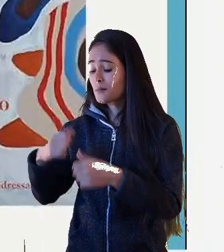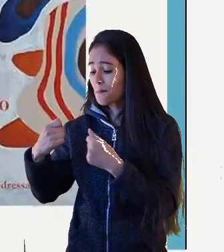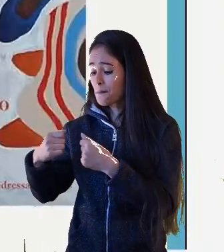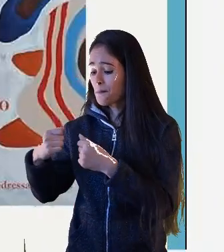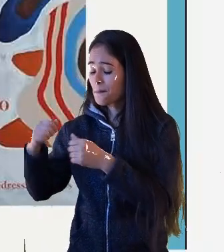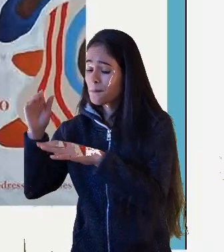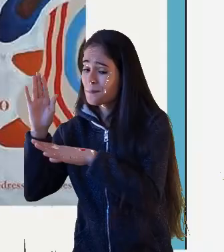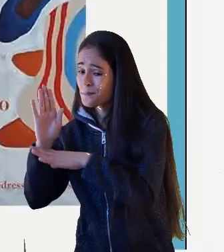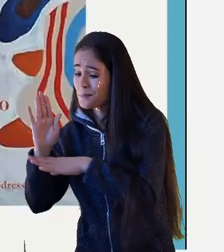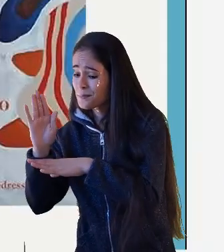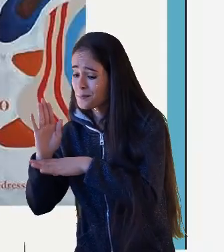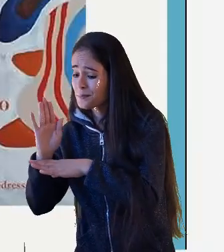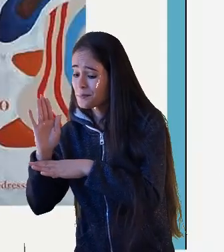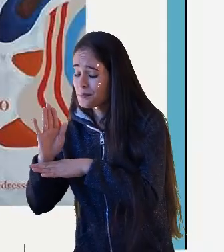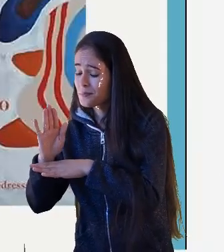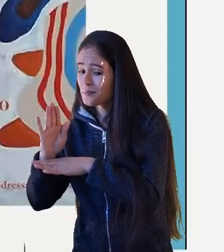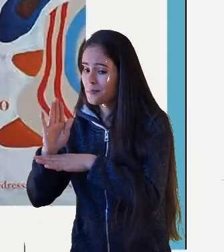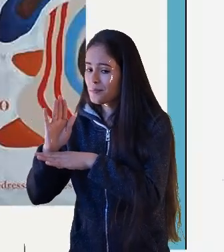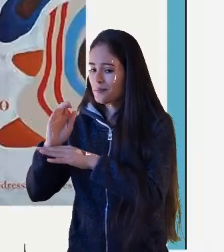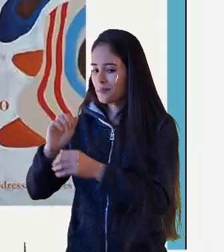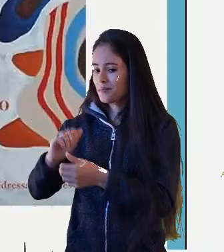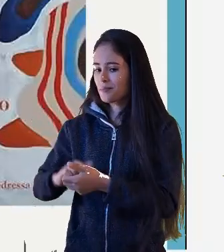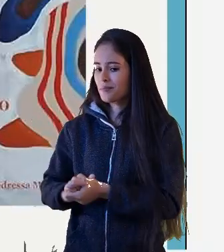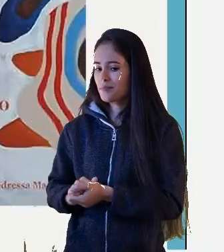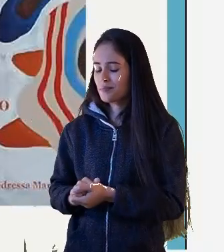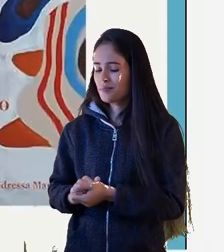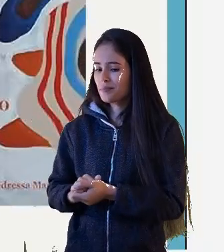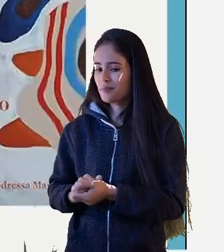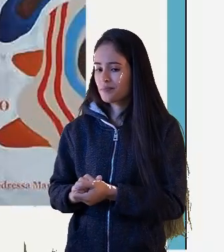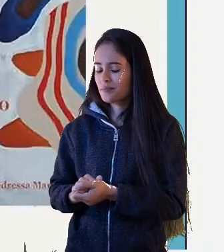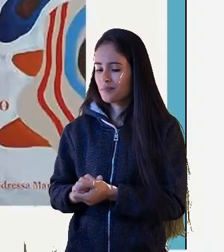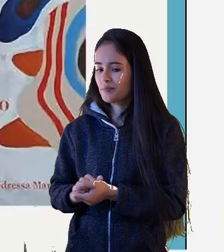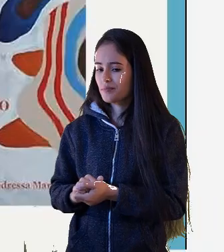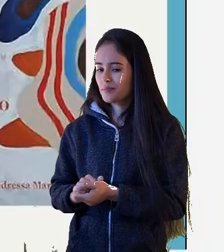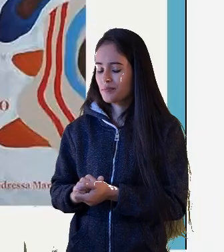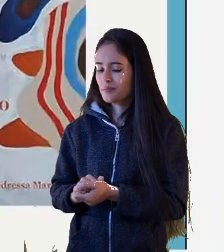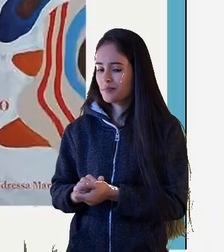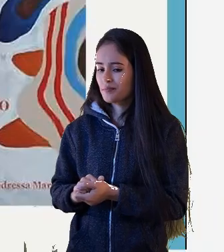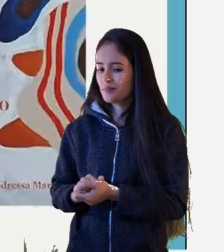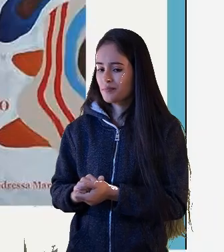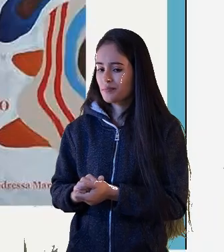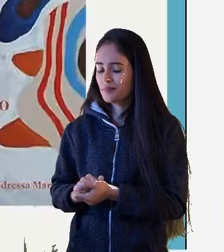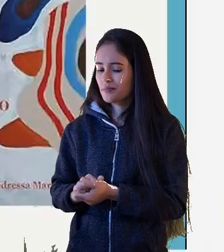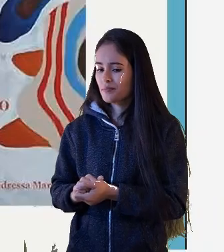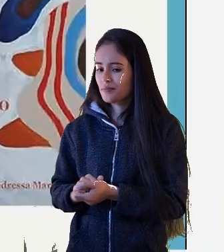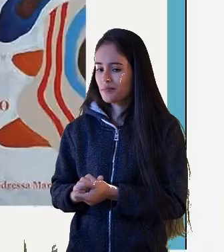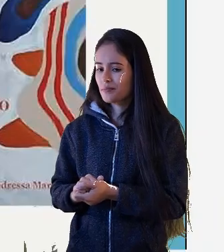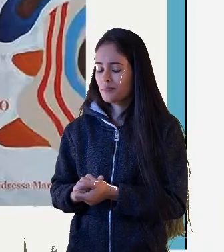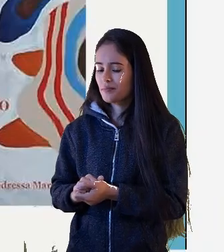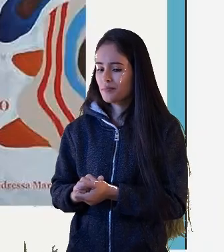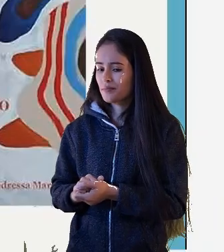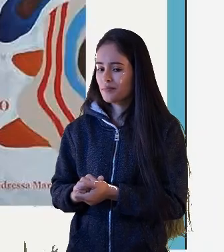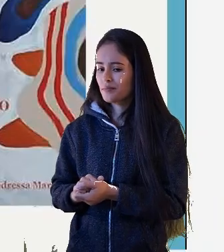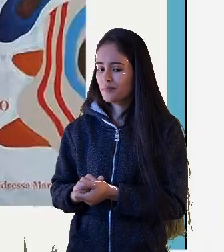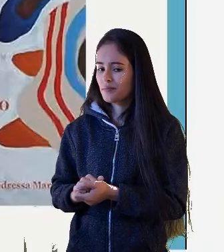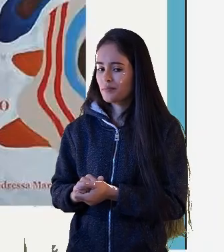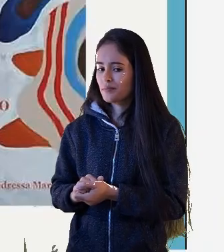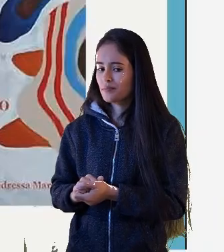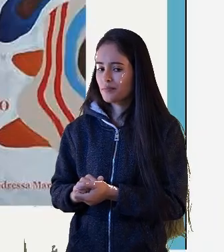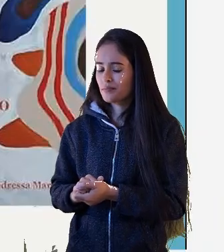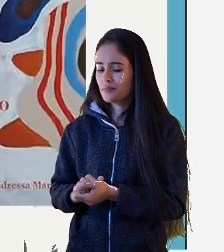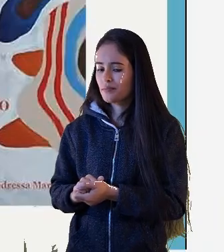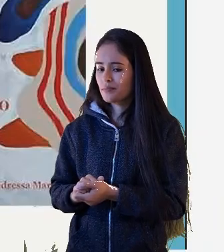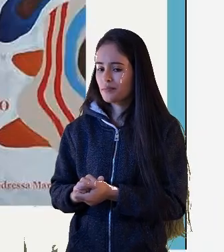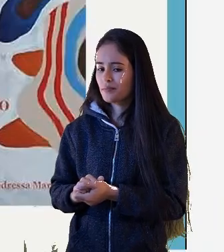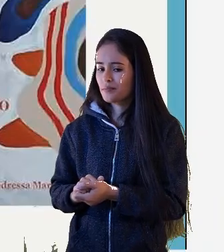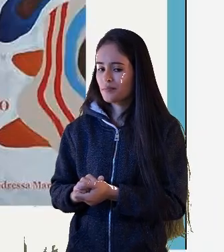de um jeito feio, né? Tem toda essa dificuldade. Todos os professores não estão acostumados, estão cheios daqueles preconceitos que a gente falou